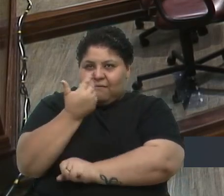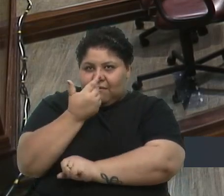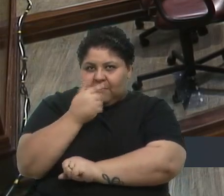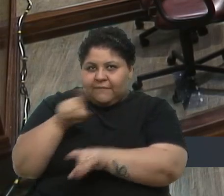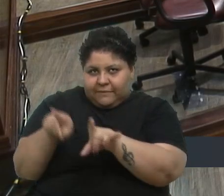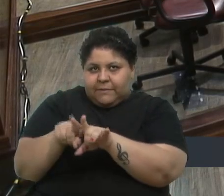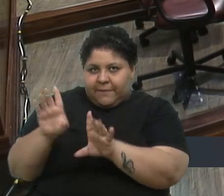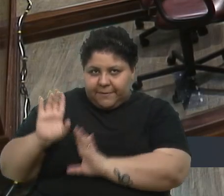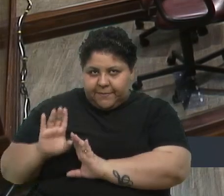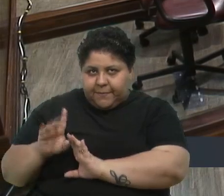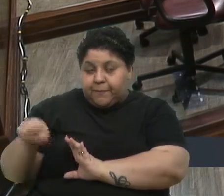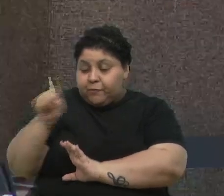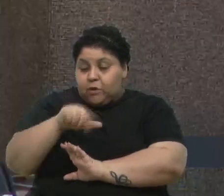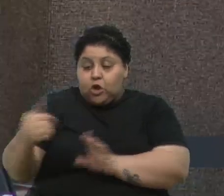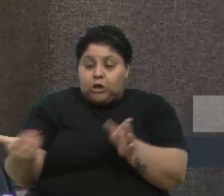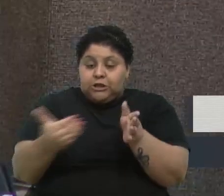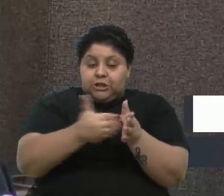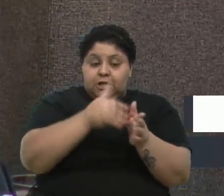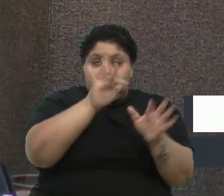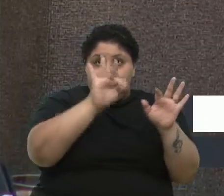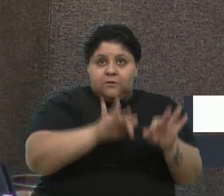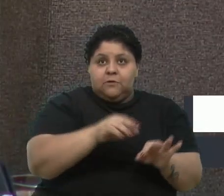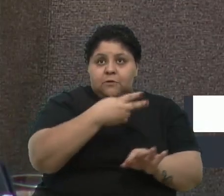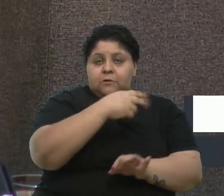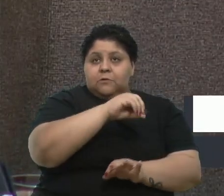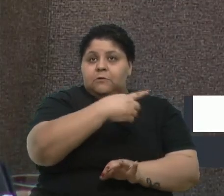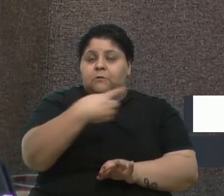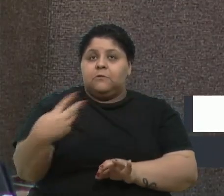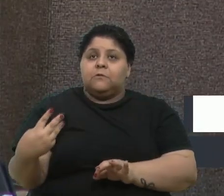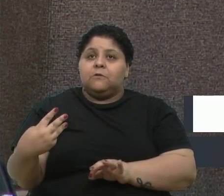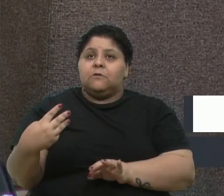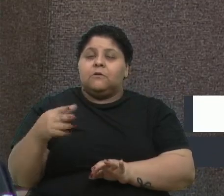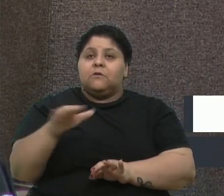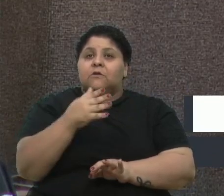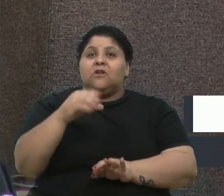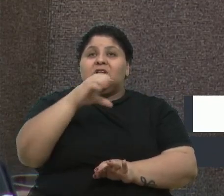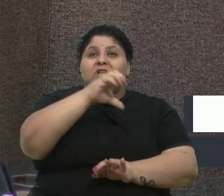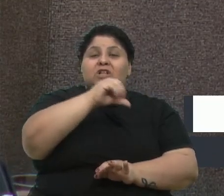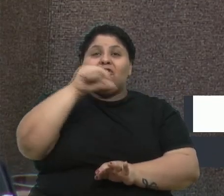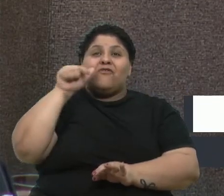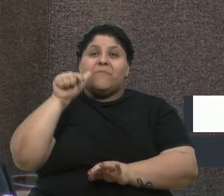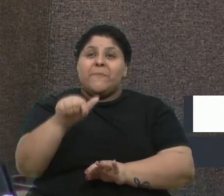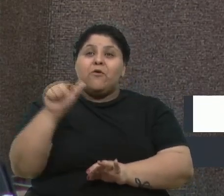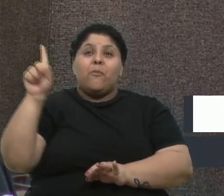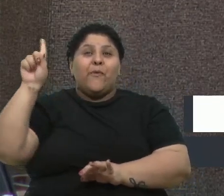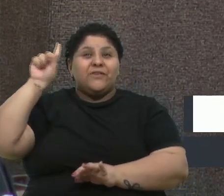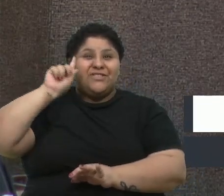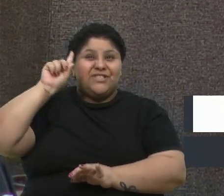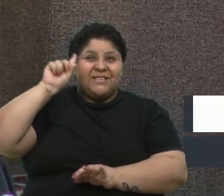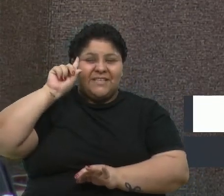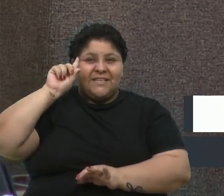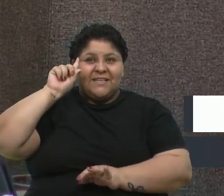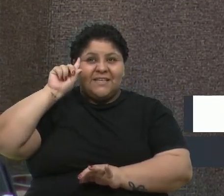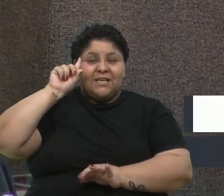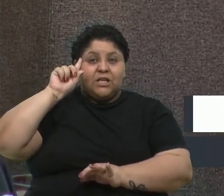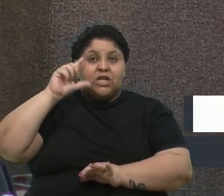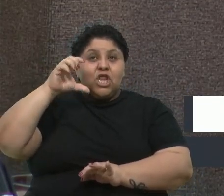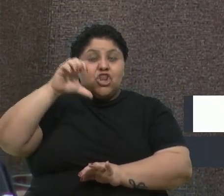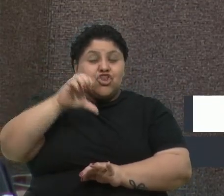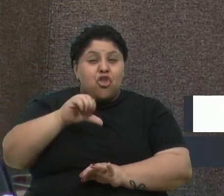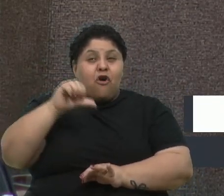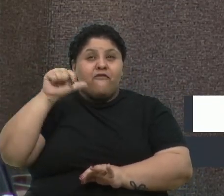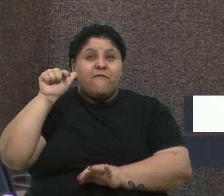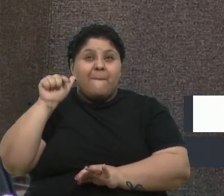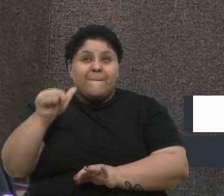questão. Nós chegamos no final de 2012, vereador Meneguzzi, com aproximadamente 9.000 refeições dia. 9.000 refeições